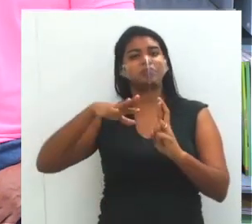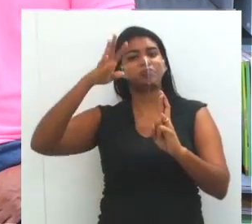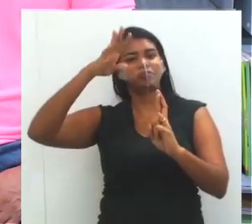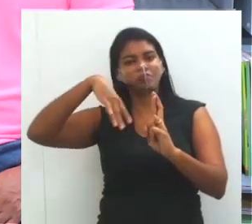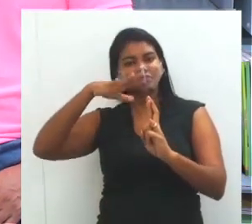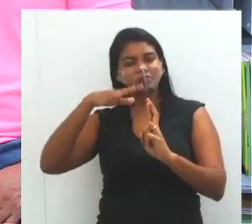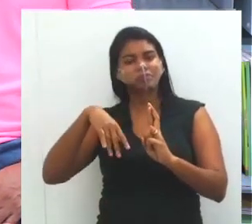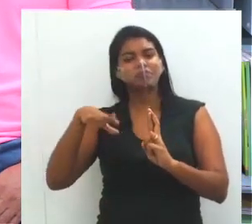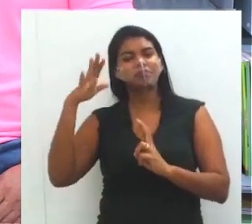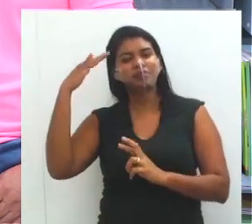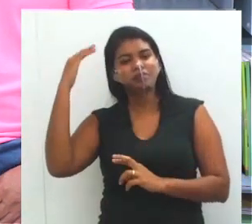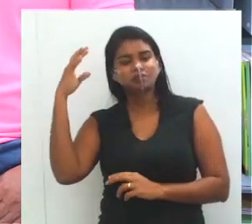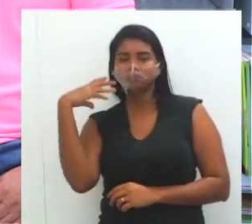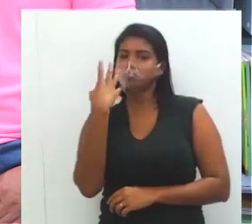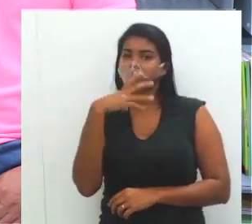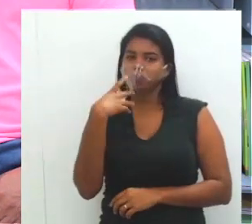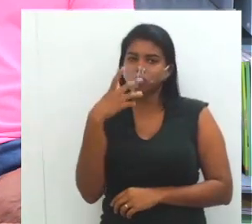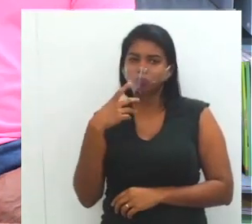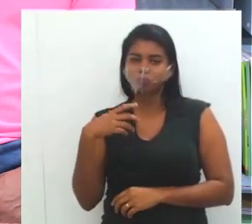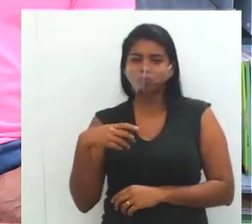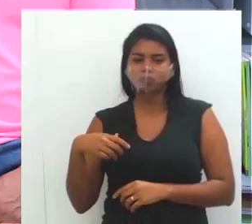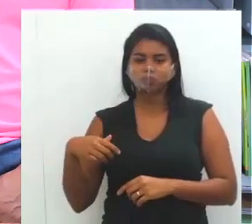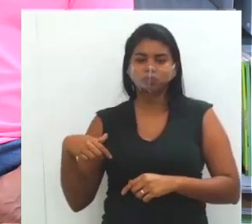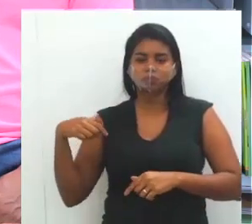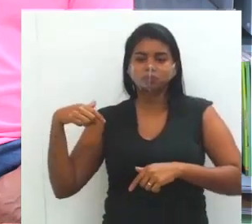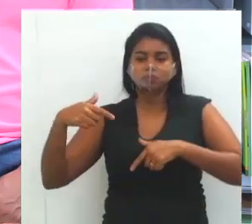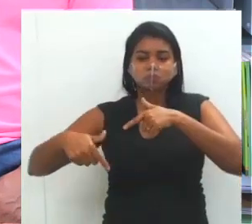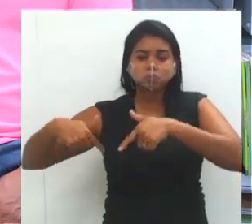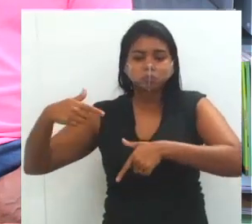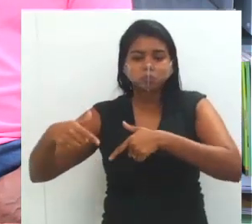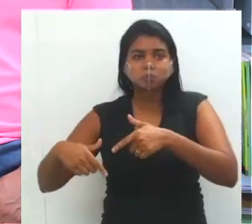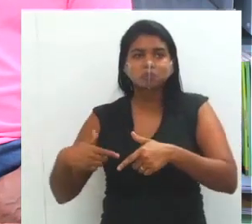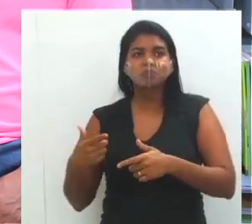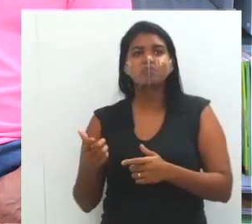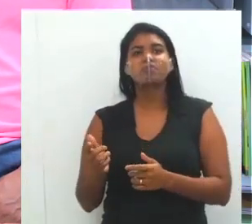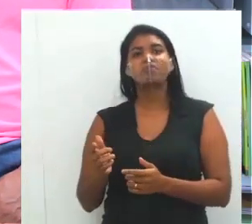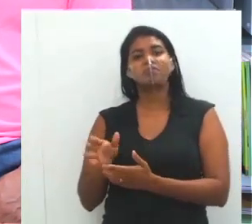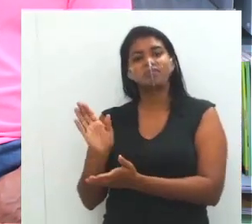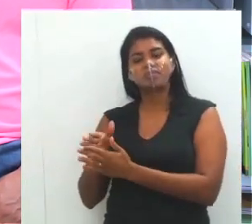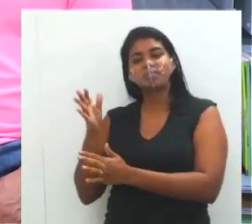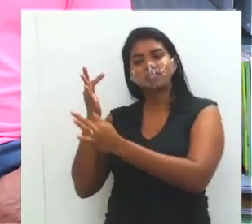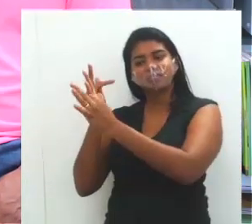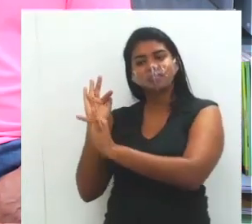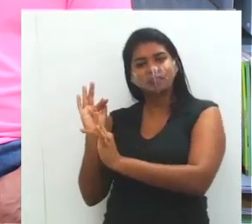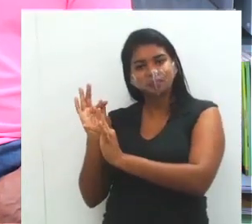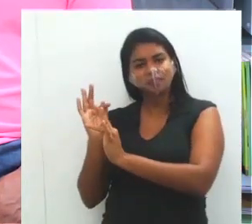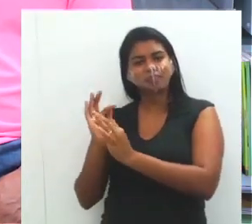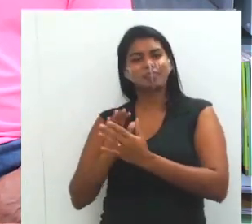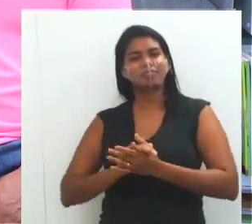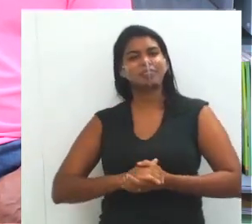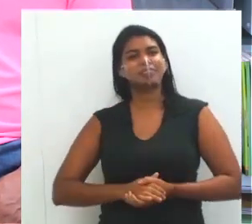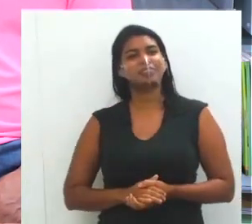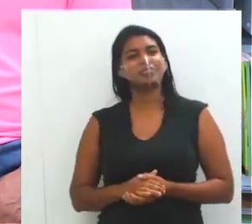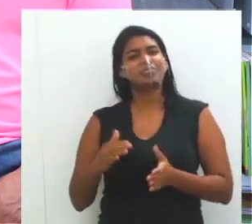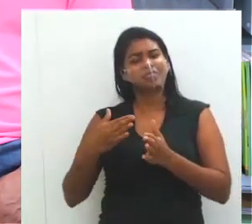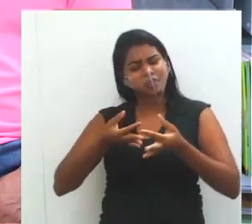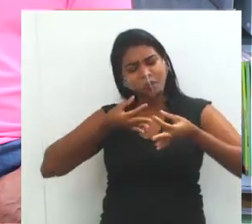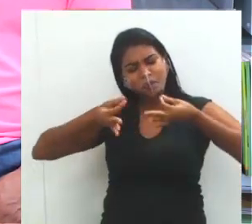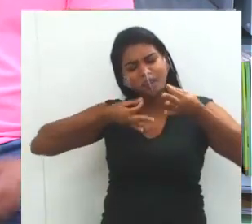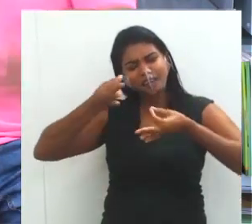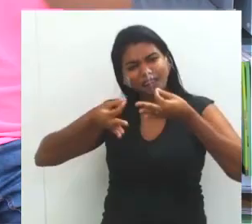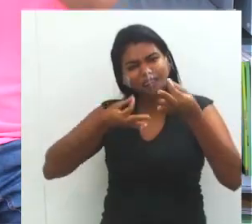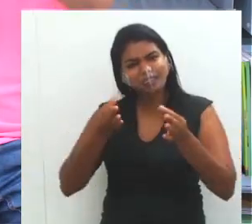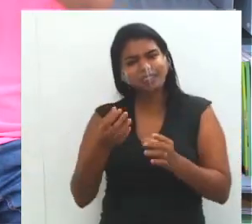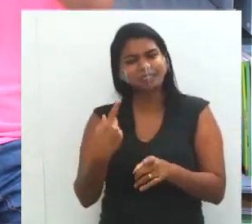grande nordestino, levando essa música popular nordestina, ainda era visto como algo folclórico, até uma